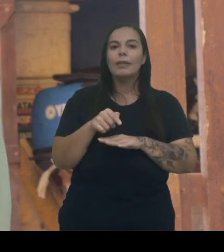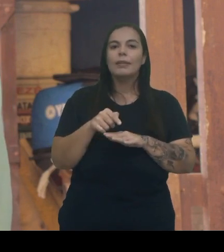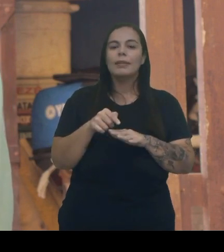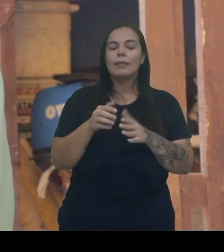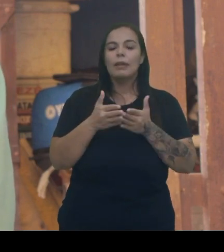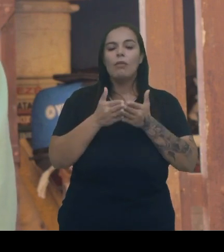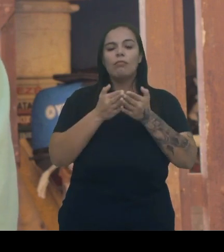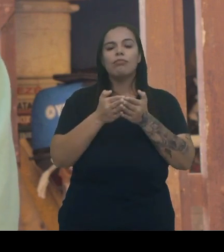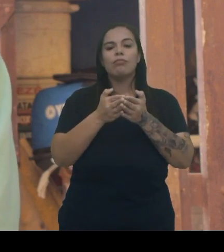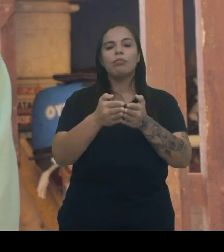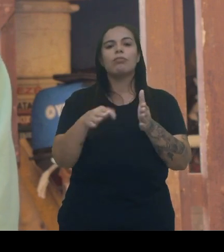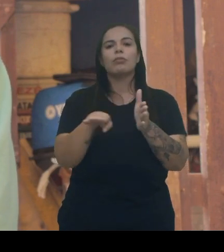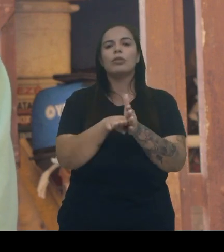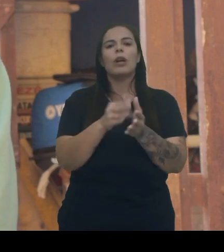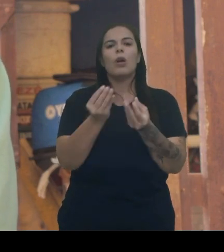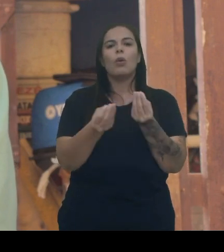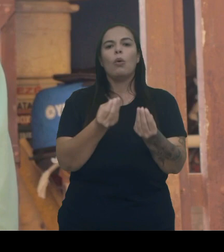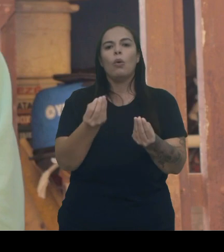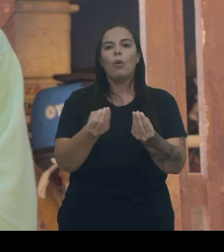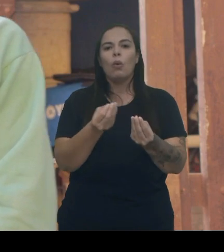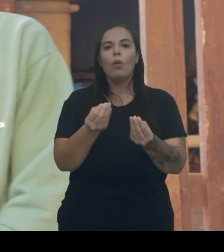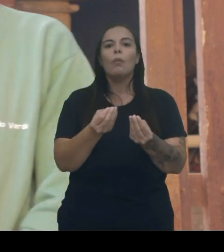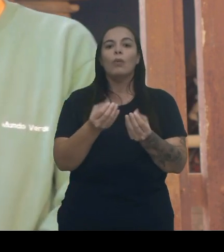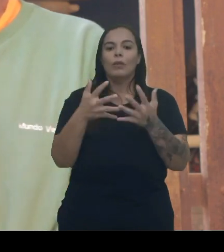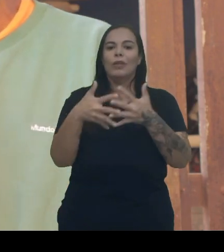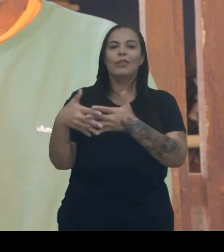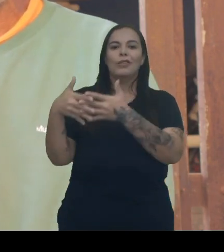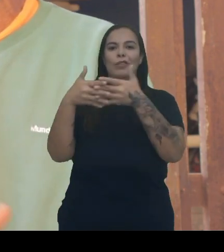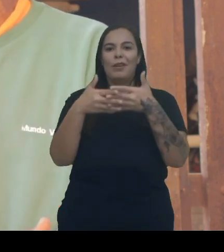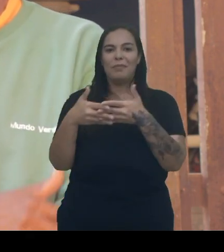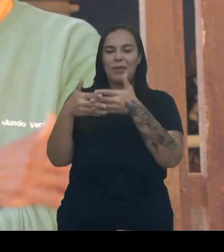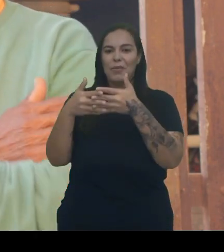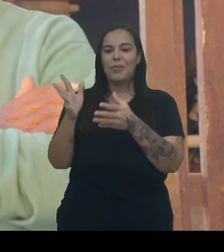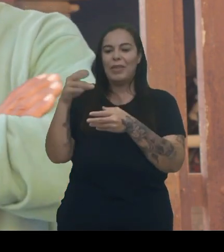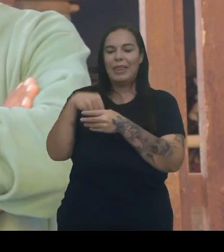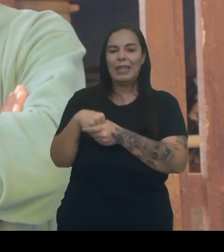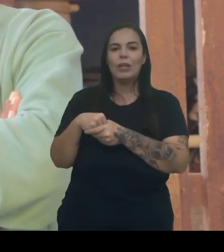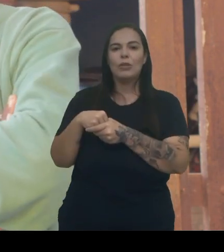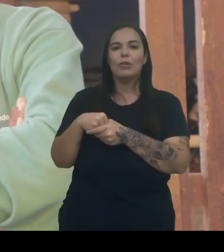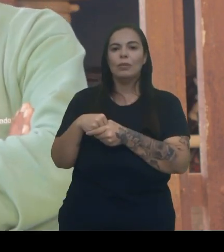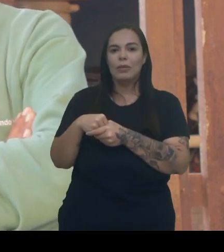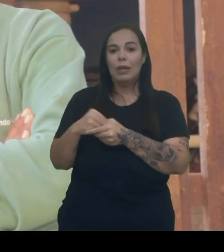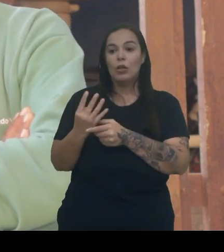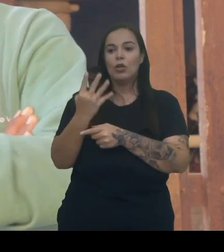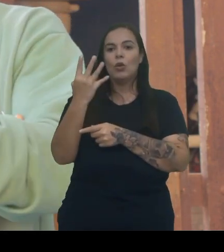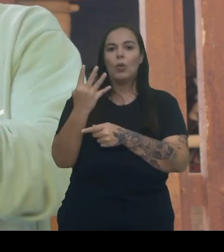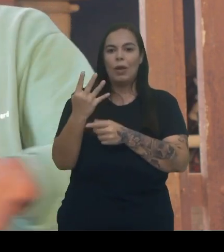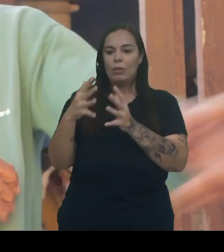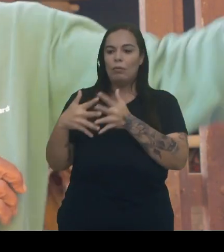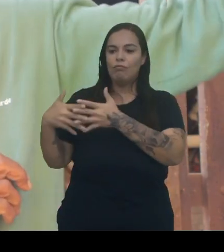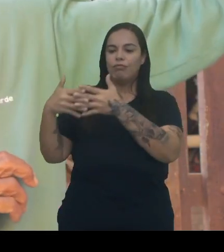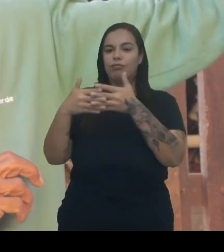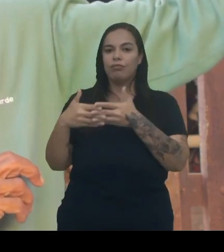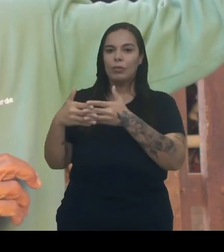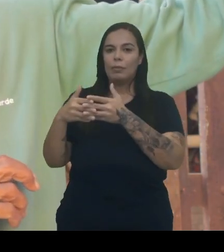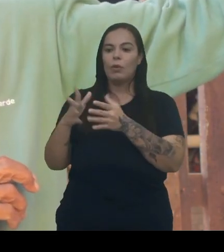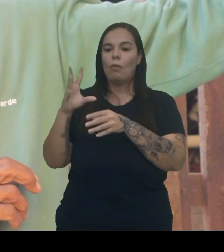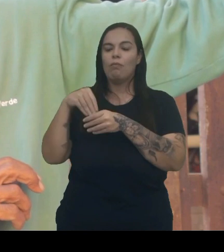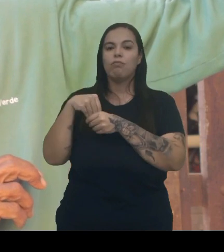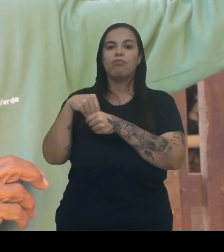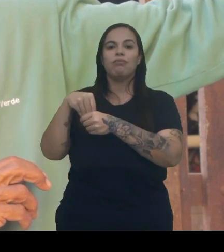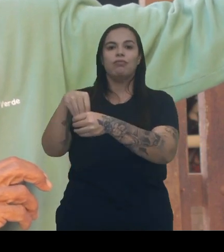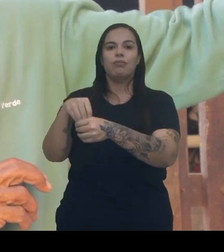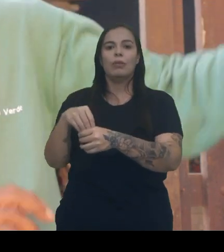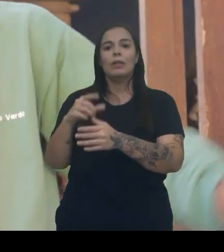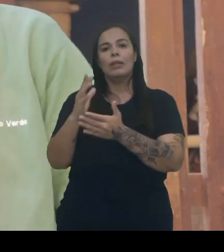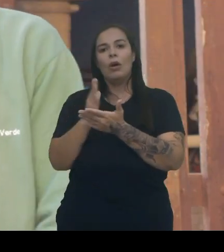de caminhão, vieram numa carreta, todas 4 canoas. Teve 2 que apodreceram lá mesmo,